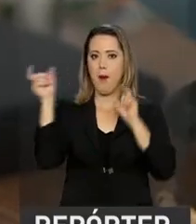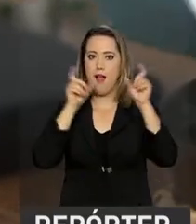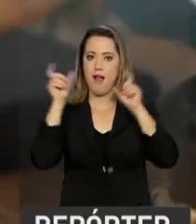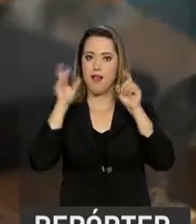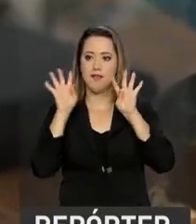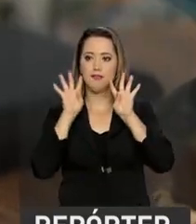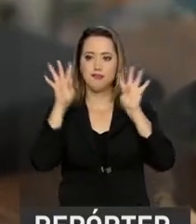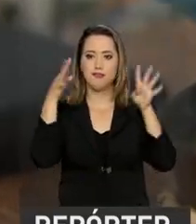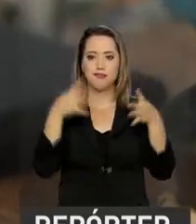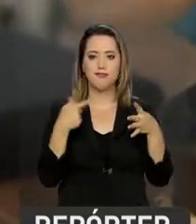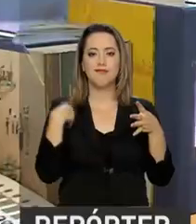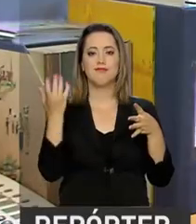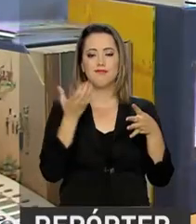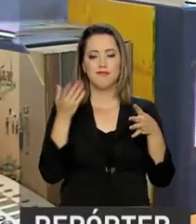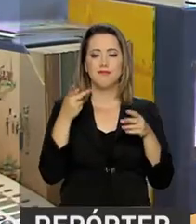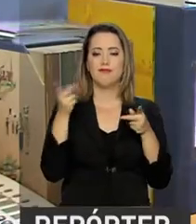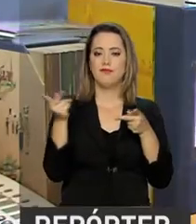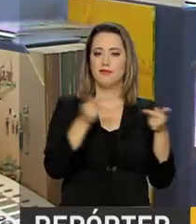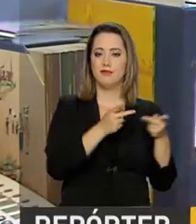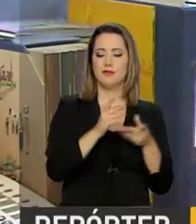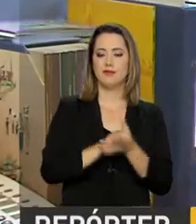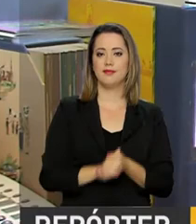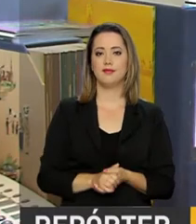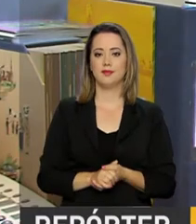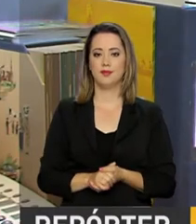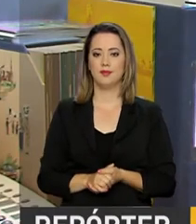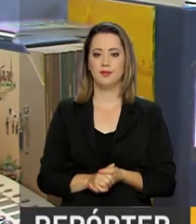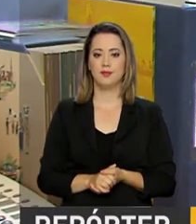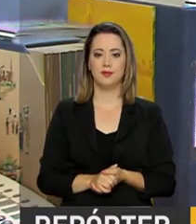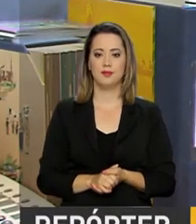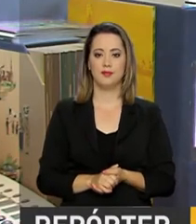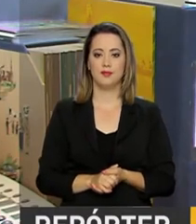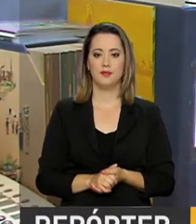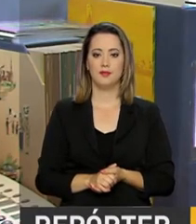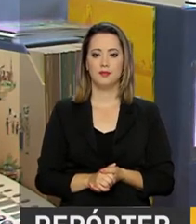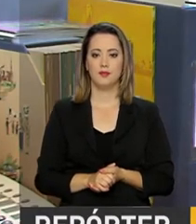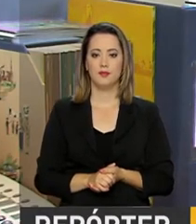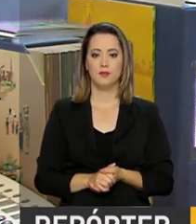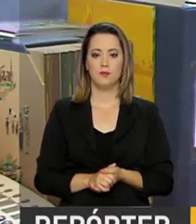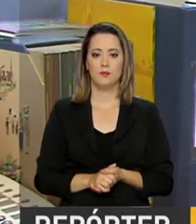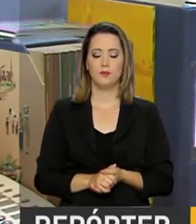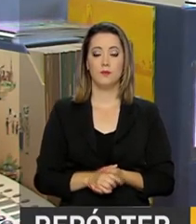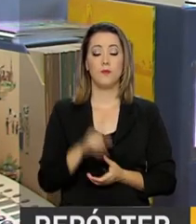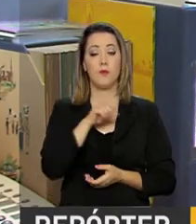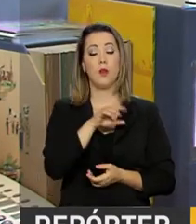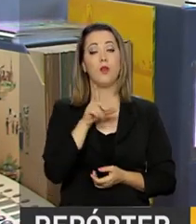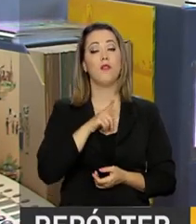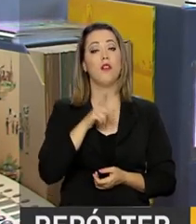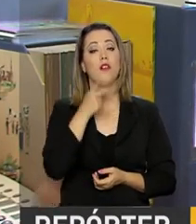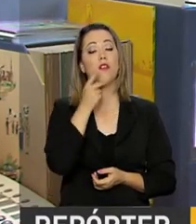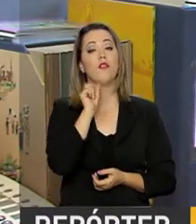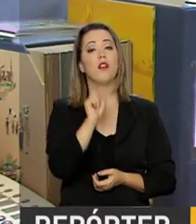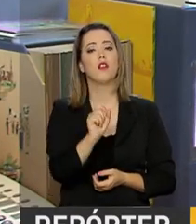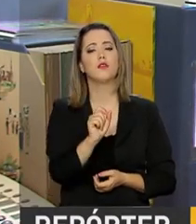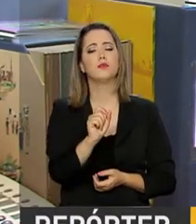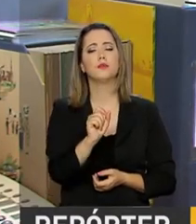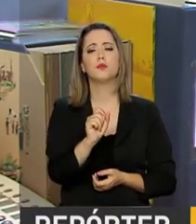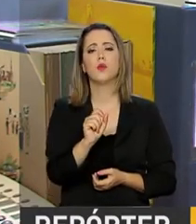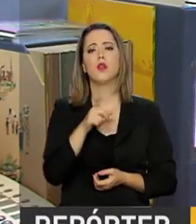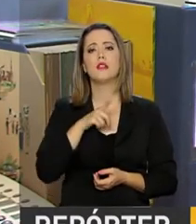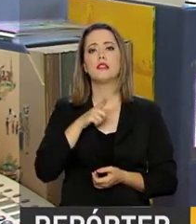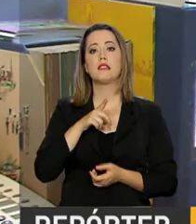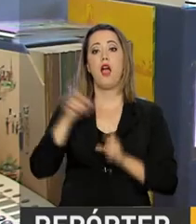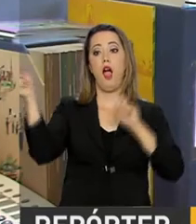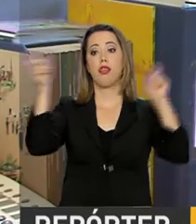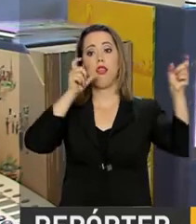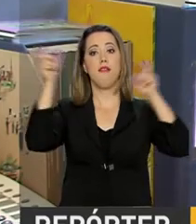para os turistas quando você tem é essa esse apelo turístico esse apelo gastronômico chamando